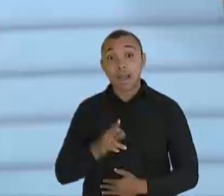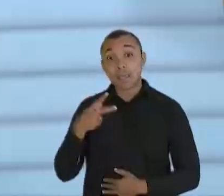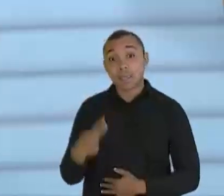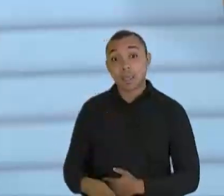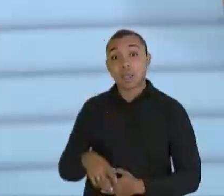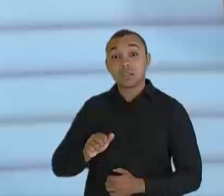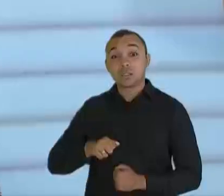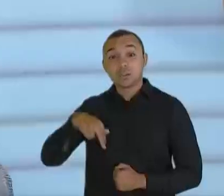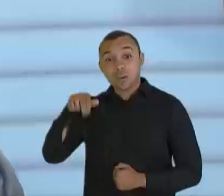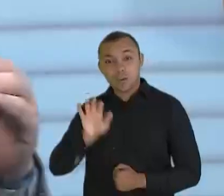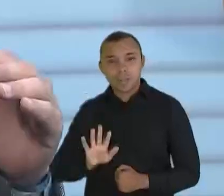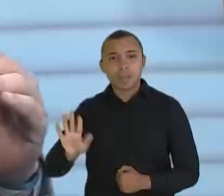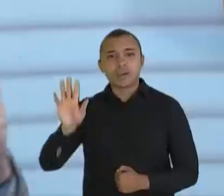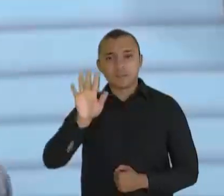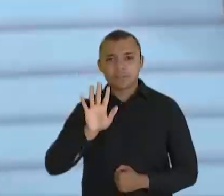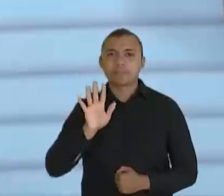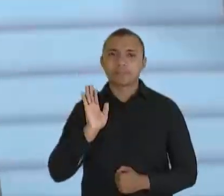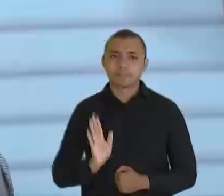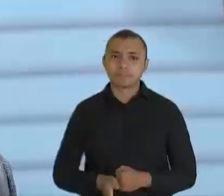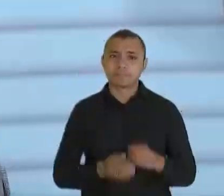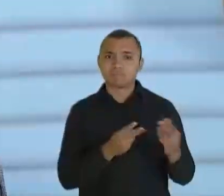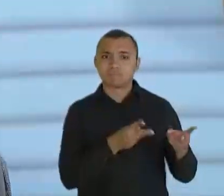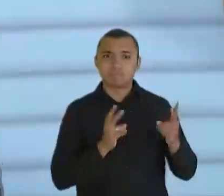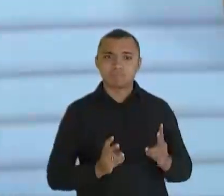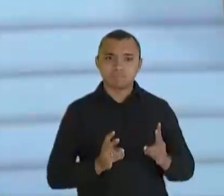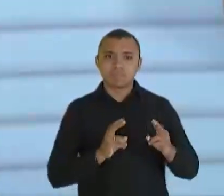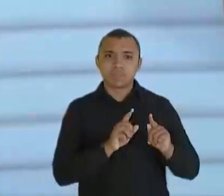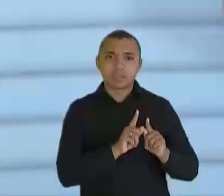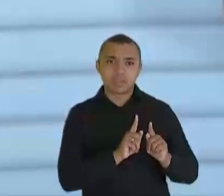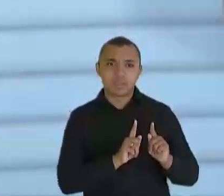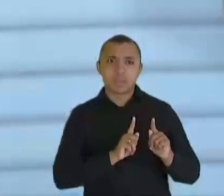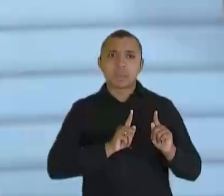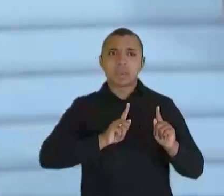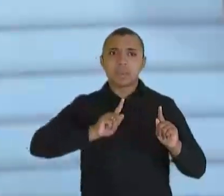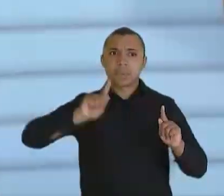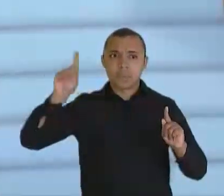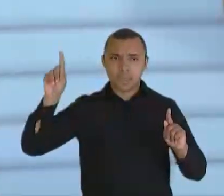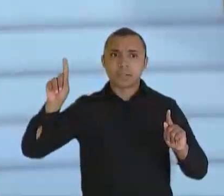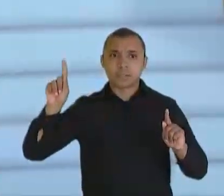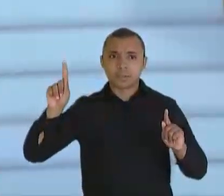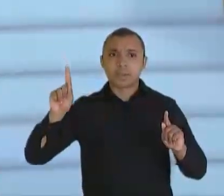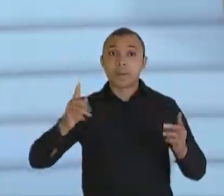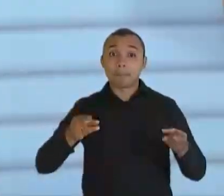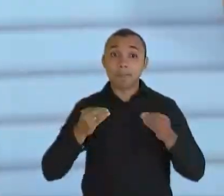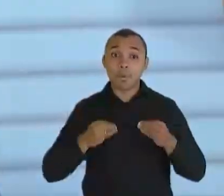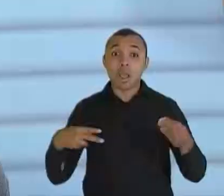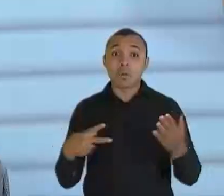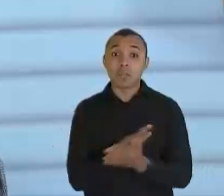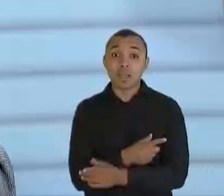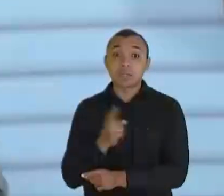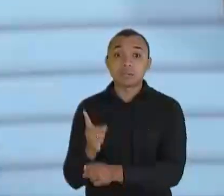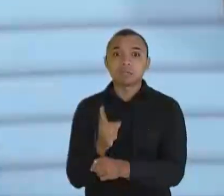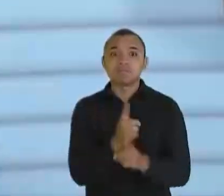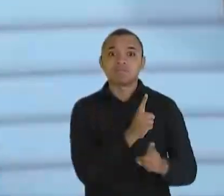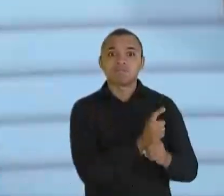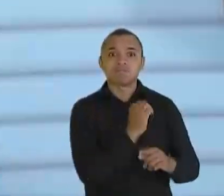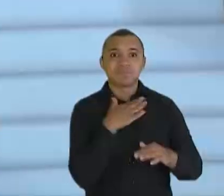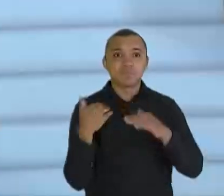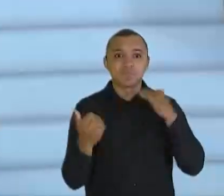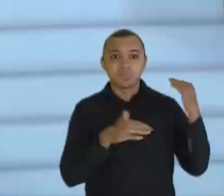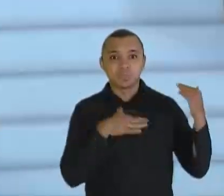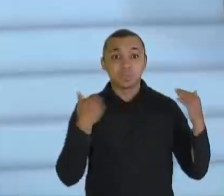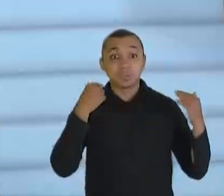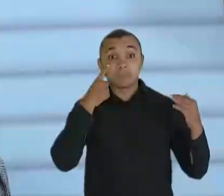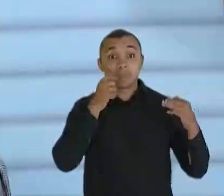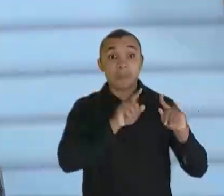brasileiro, tem de fato um aumento nos últimos 15 anos dos indicadores de homicídio. Esse aumento dos indicadores de